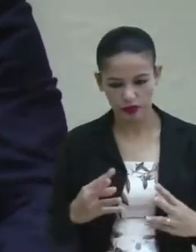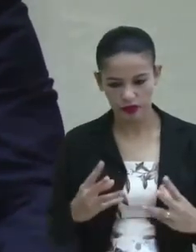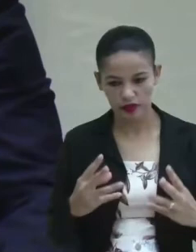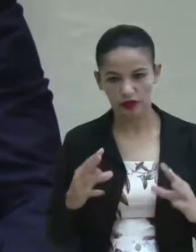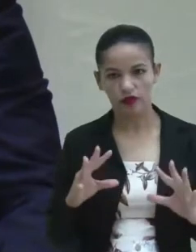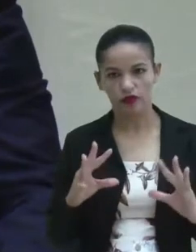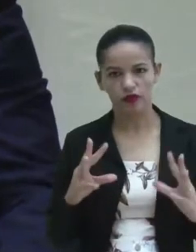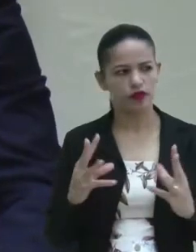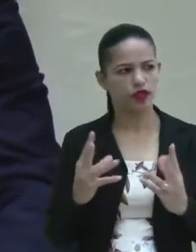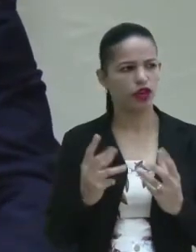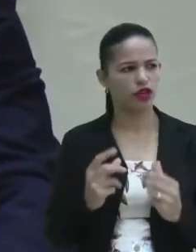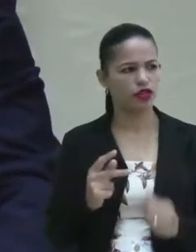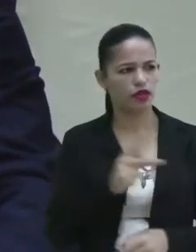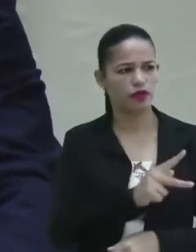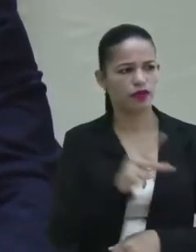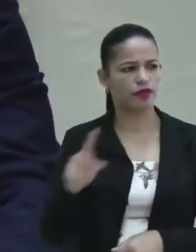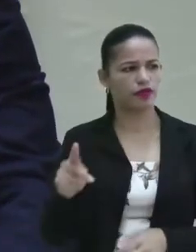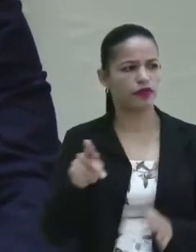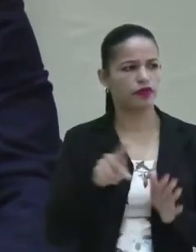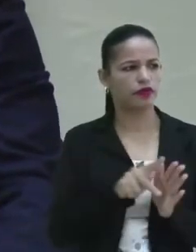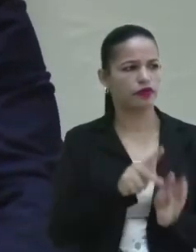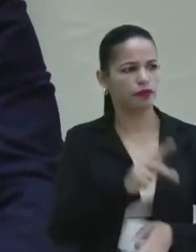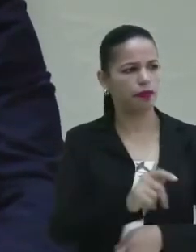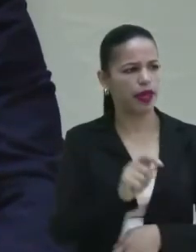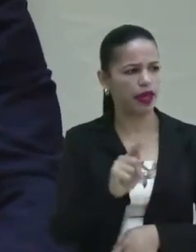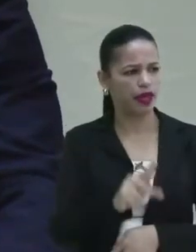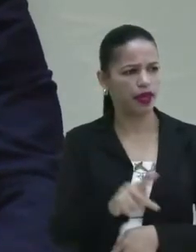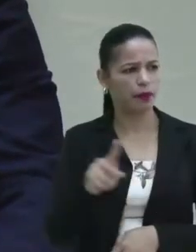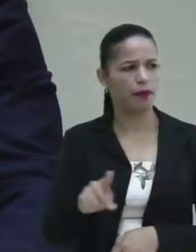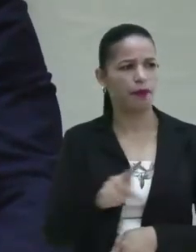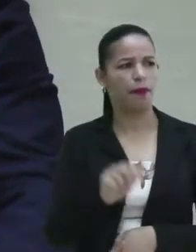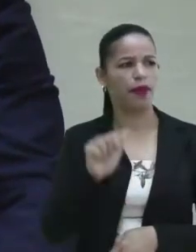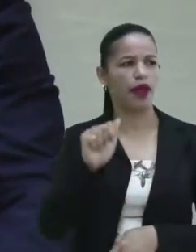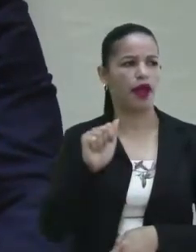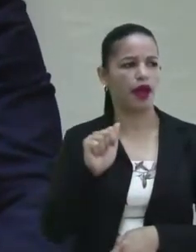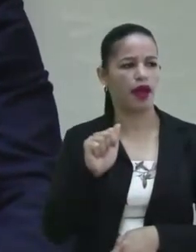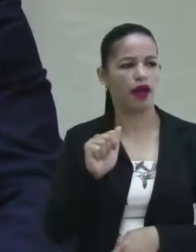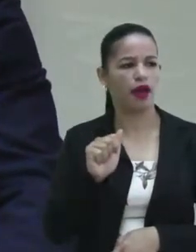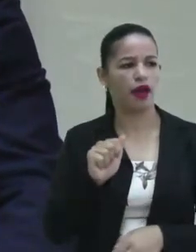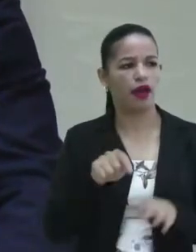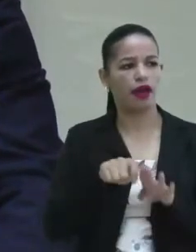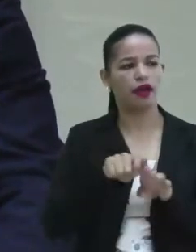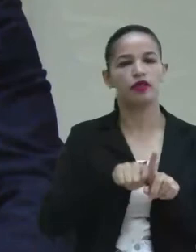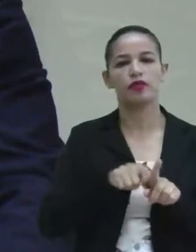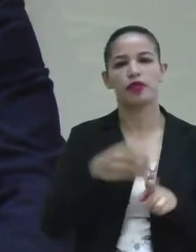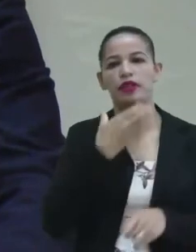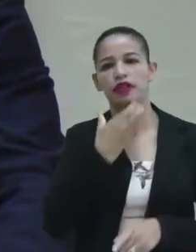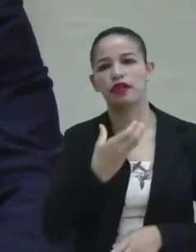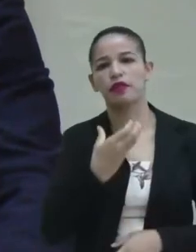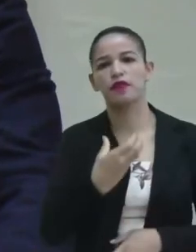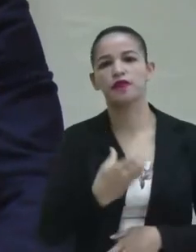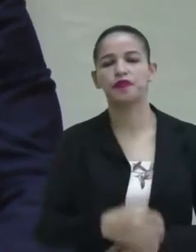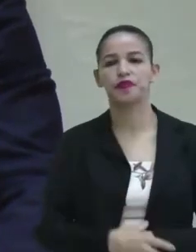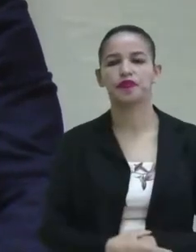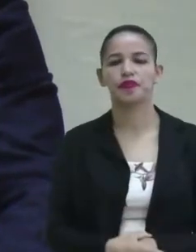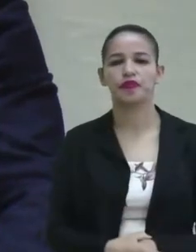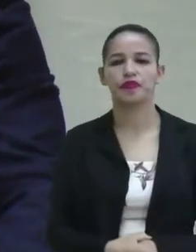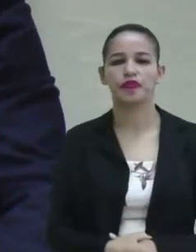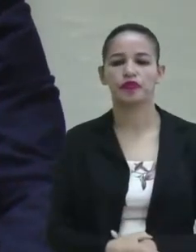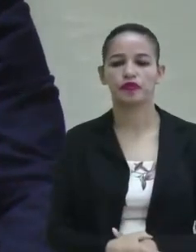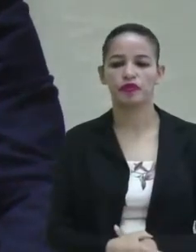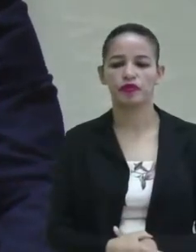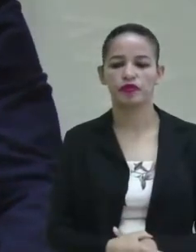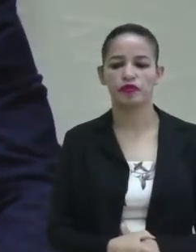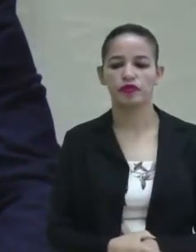que virá também agora no mês de outubro, no mês de dezembro também concluindo, né, com todas as suas normativas daquilo que foi